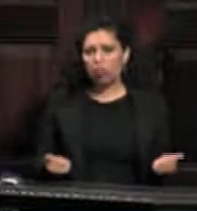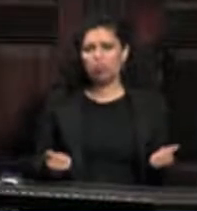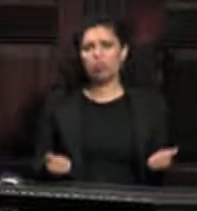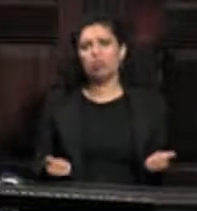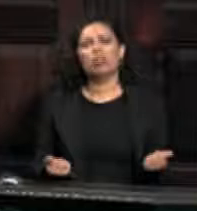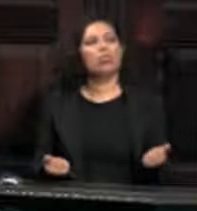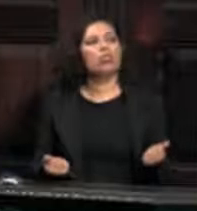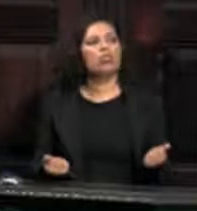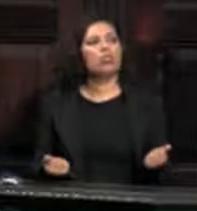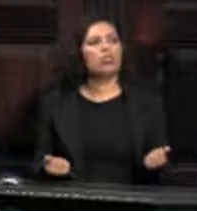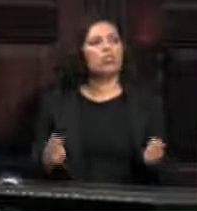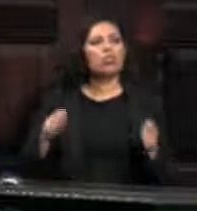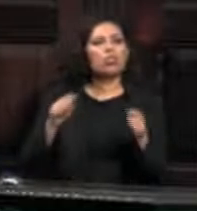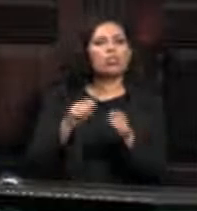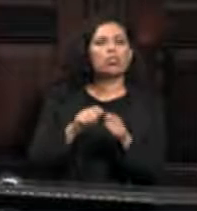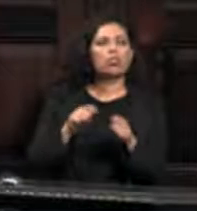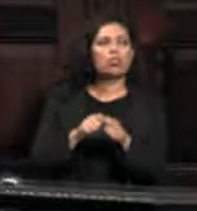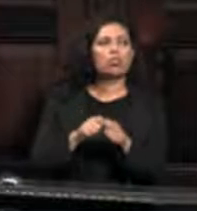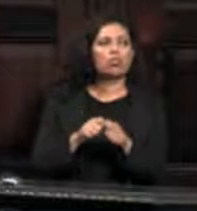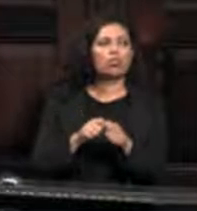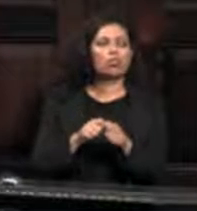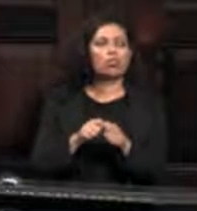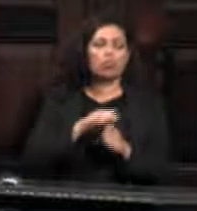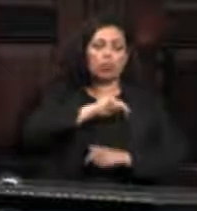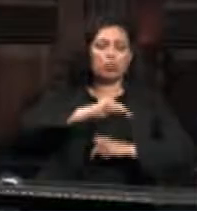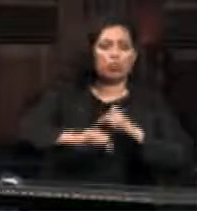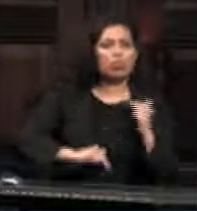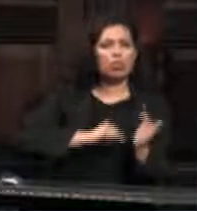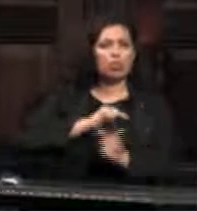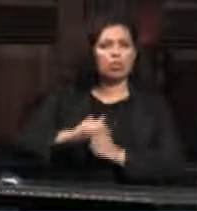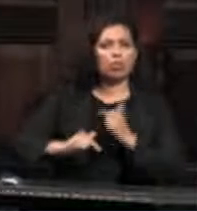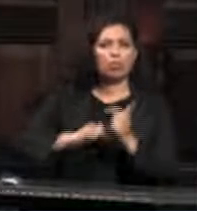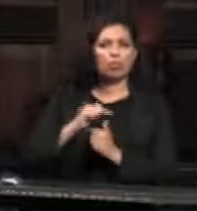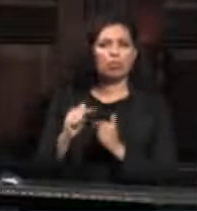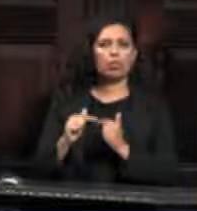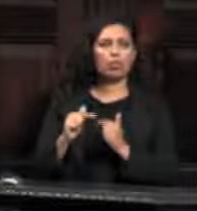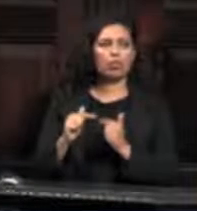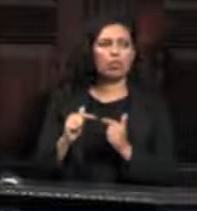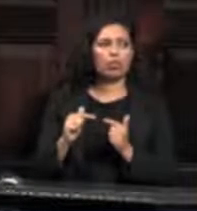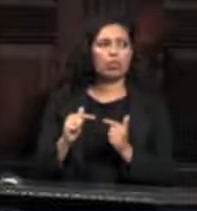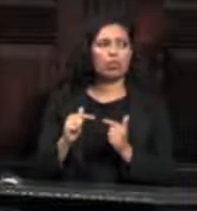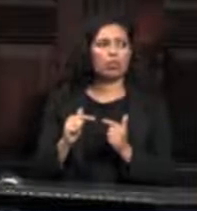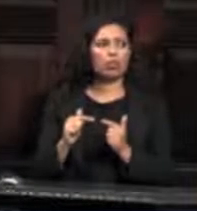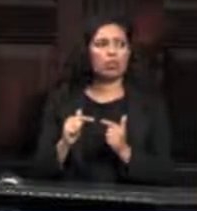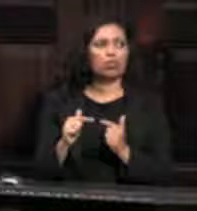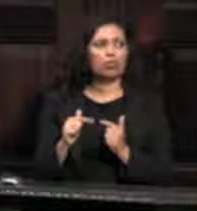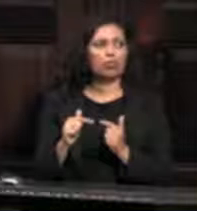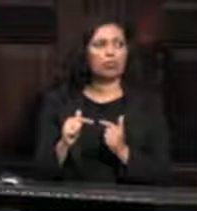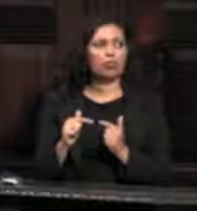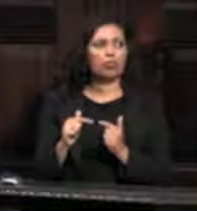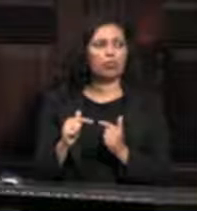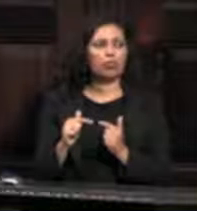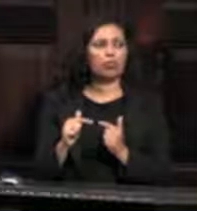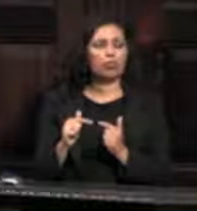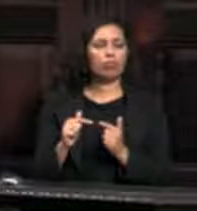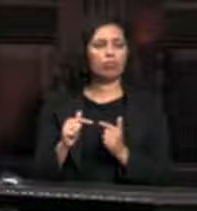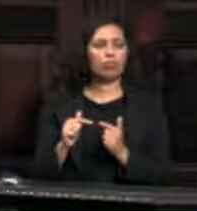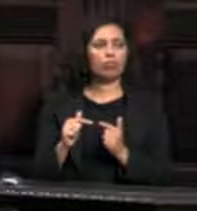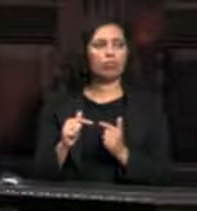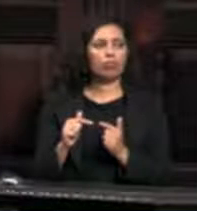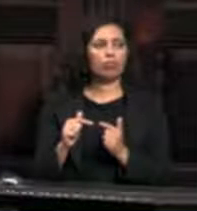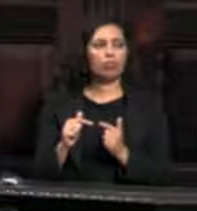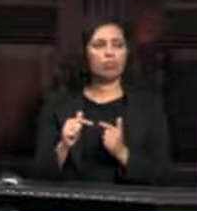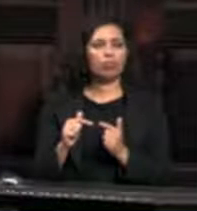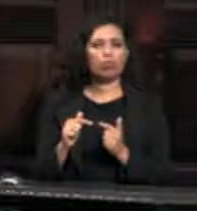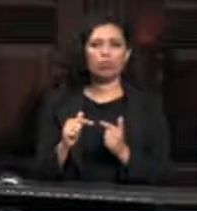e fazer com que o fruto do seu trabalho realmente seja